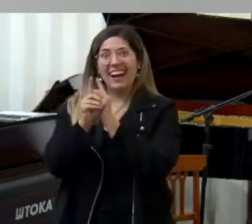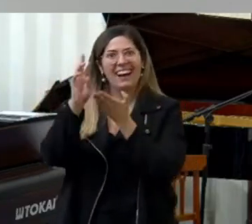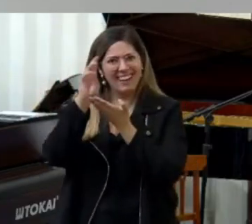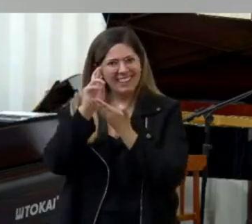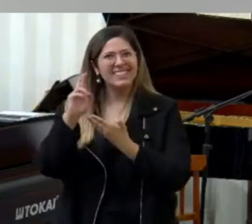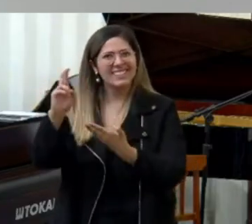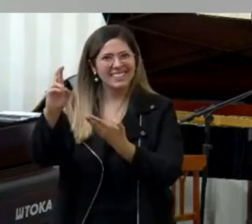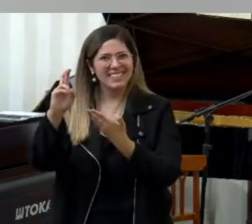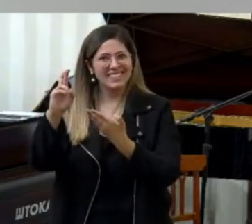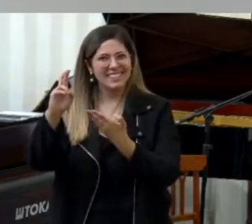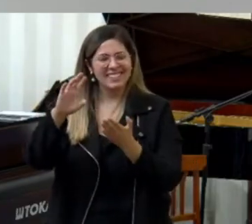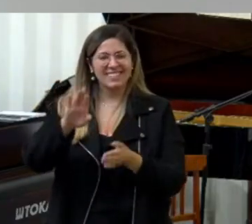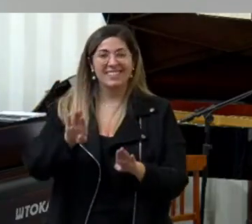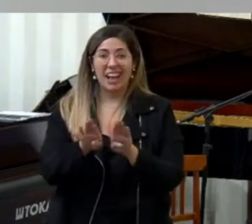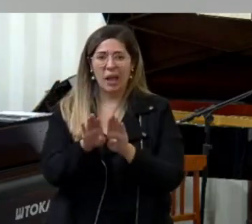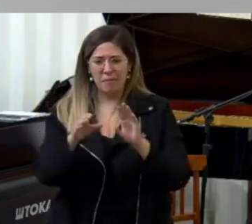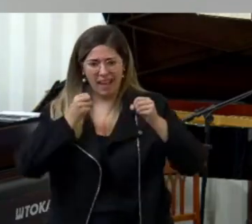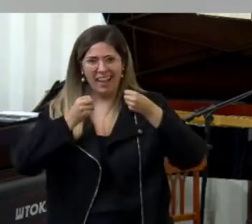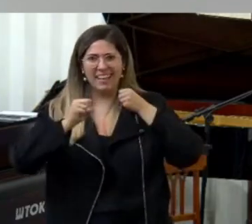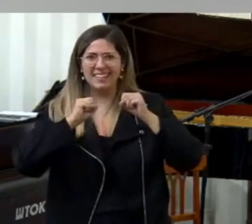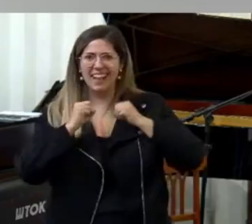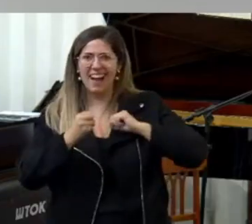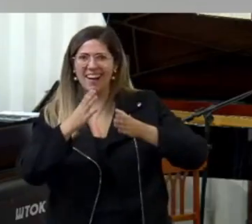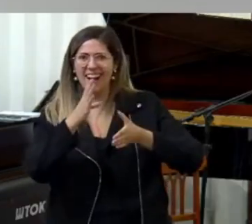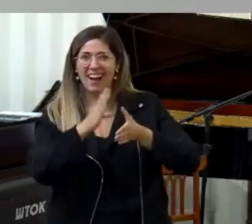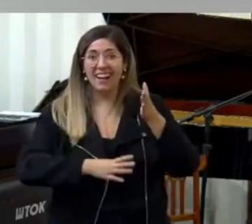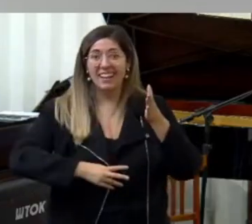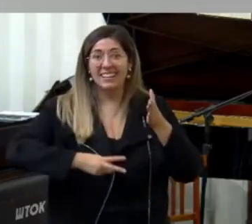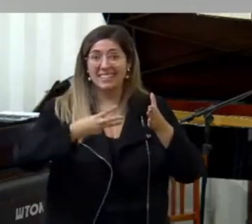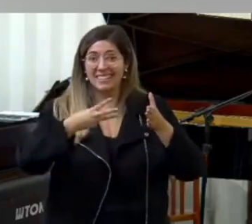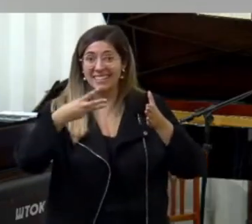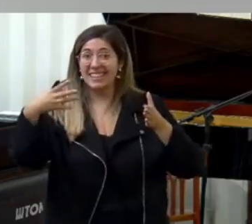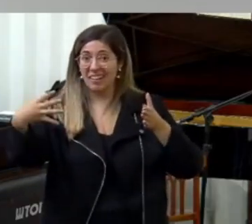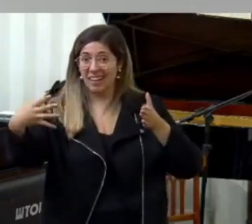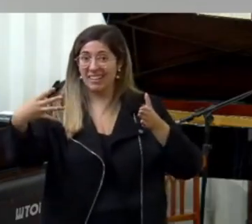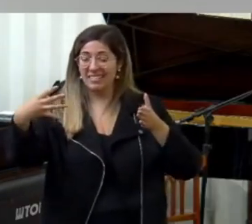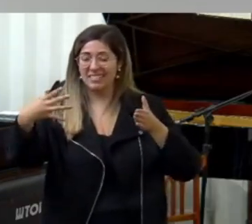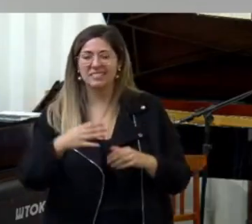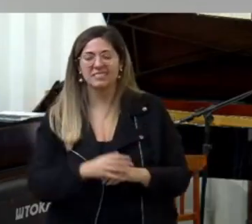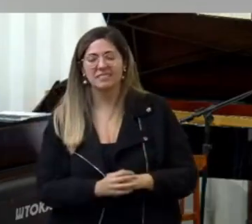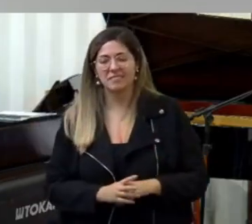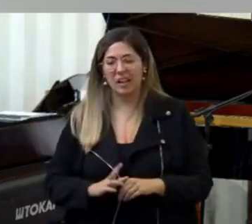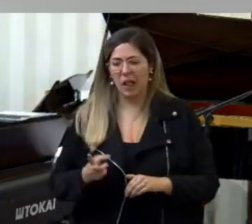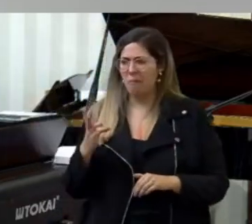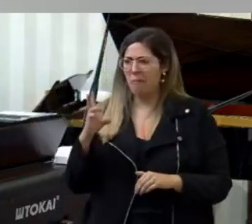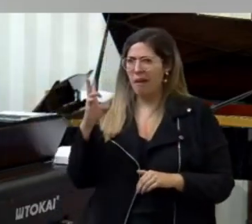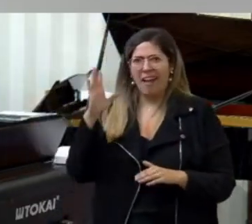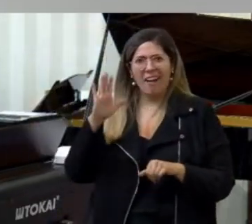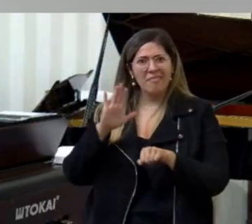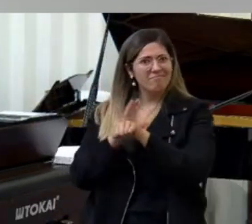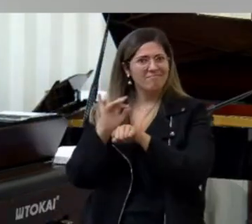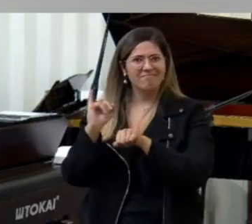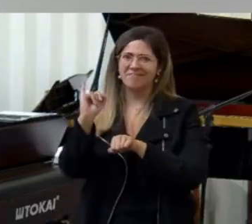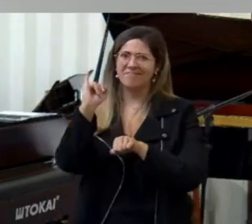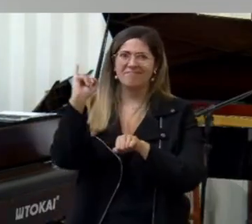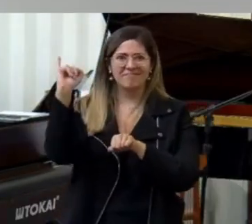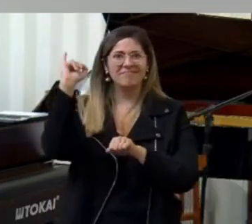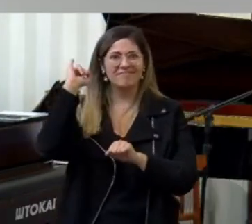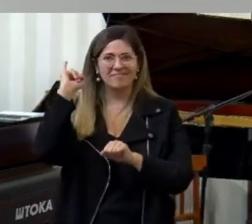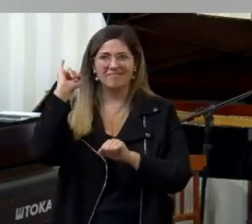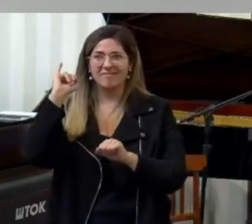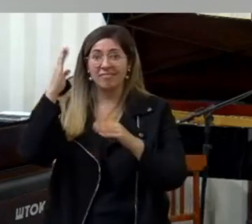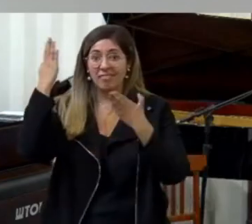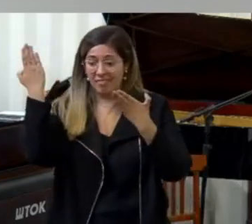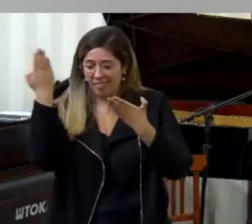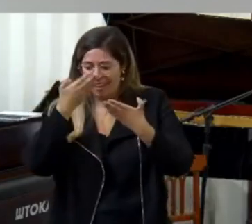outro salmo, Salmo 34, mais uma vez trazendo essa ideia do que é Deus como um valor mesmo, como o maior valor. Provem e vejam que o